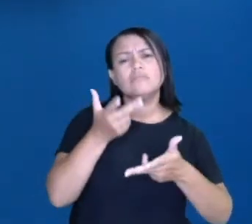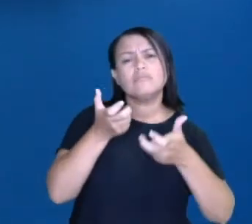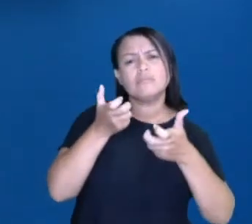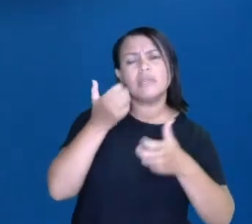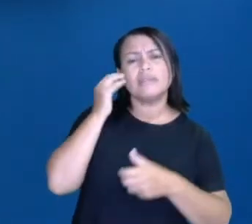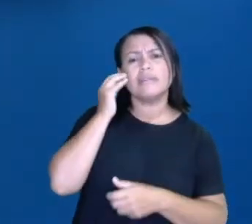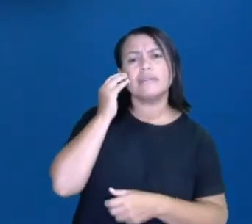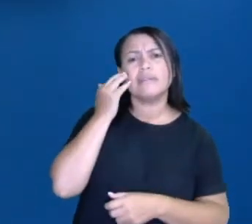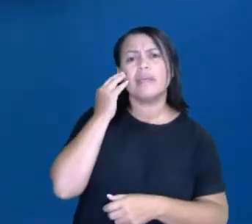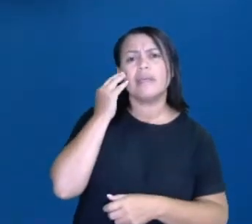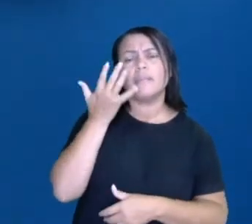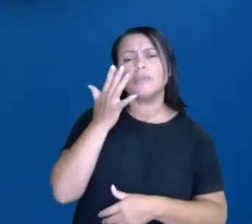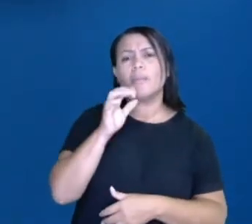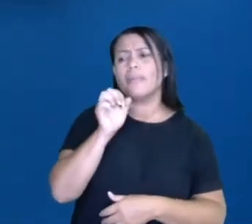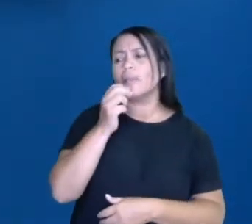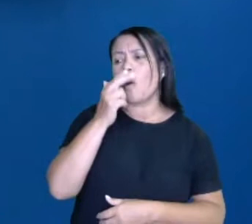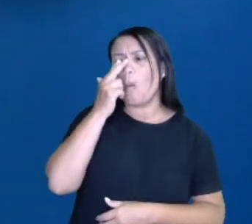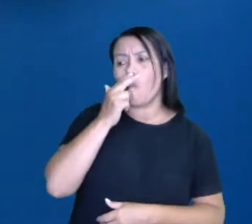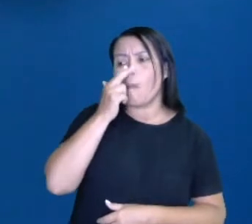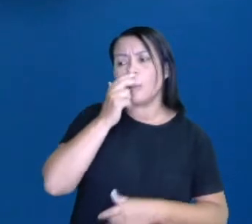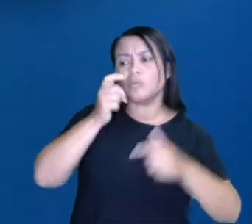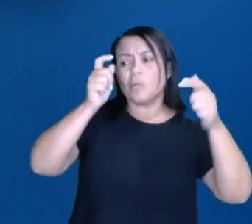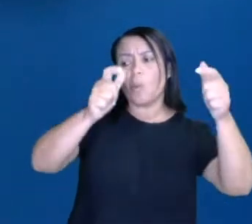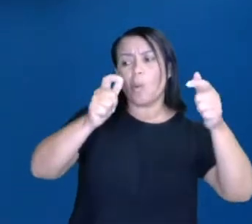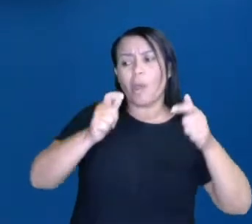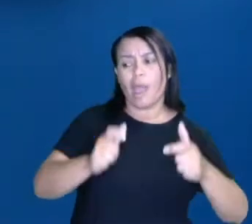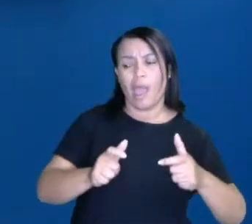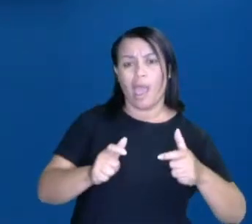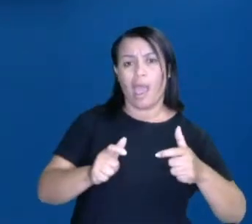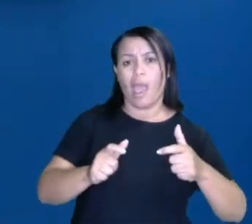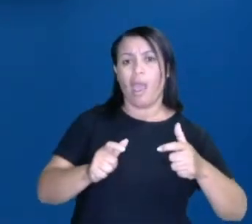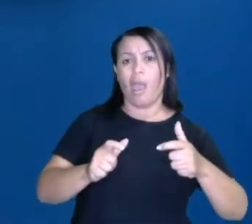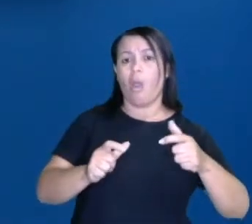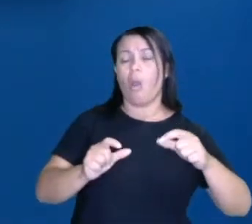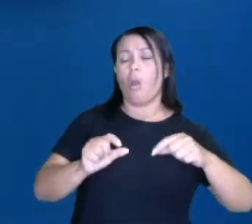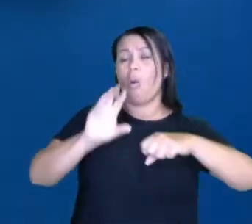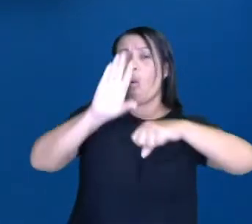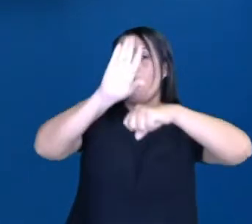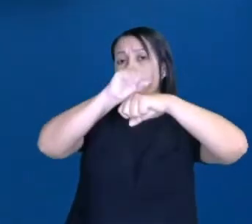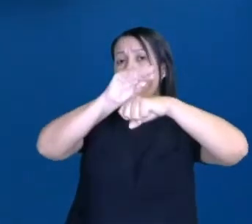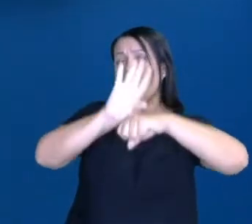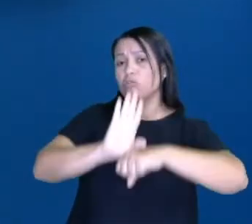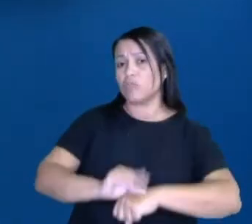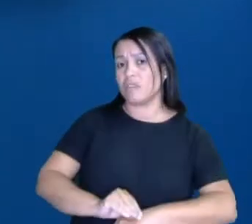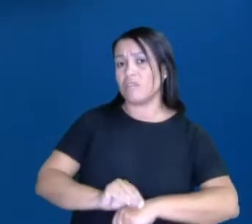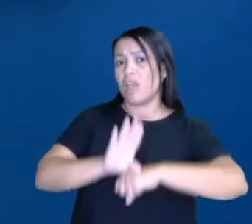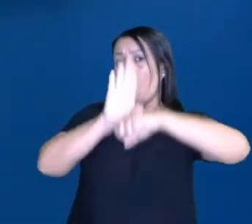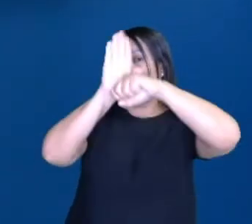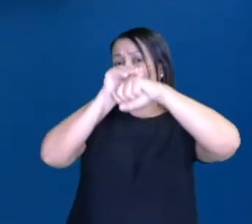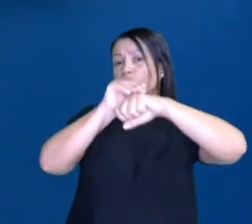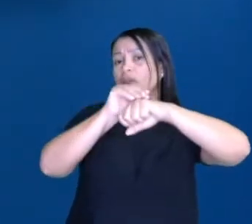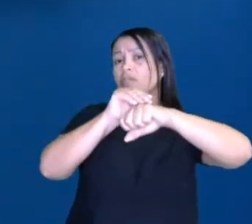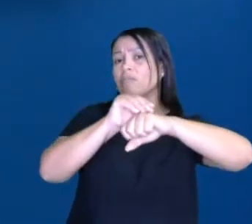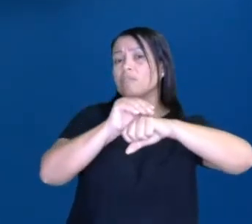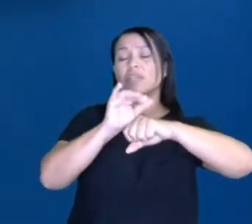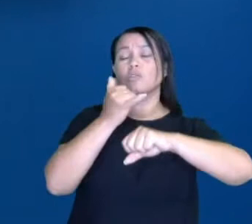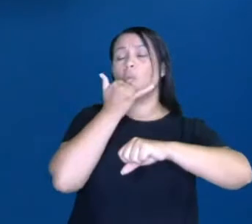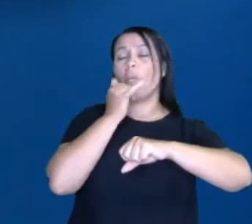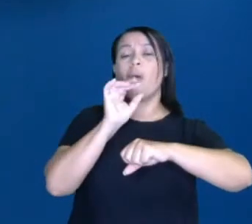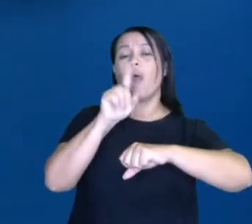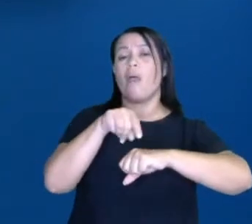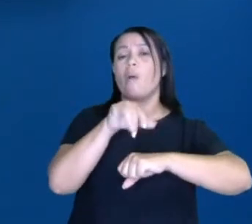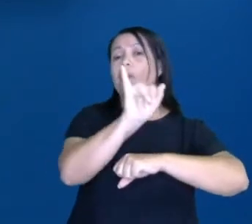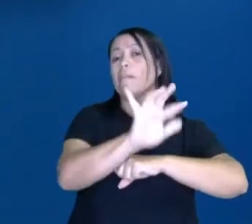noção. É o mesmo lugar, porém uma fotografia, uma imagem, não é nem uma fotografia, é